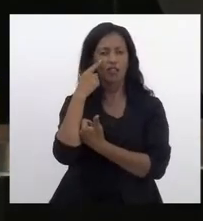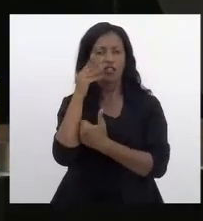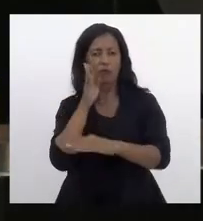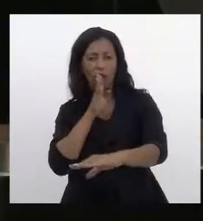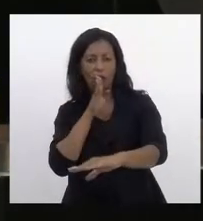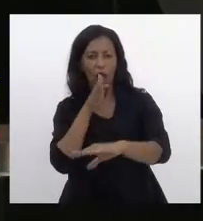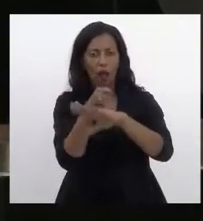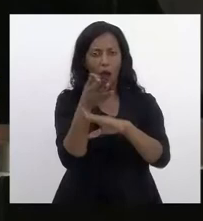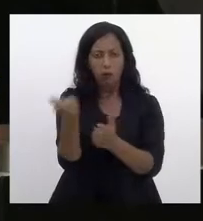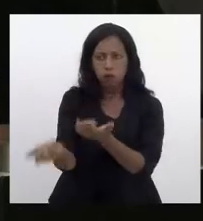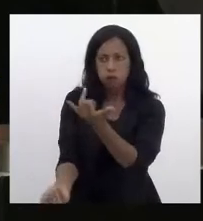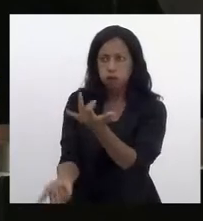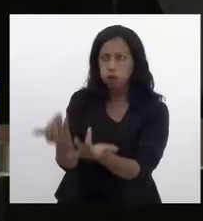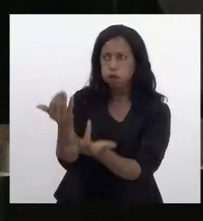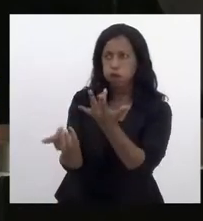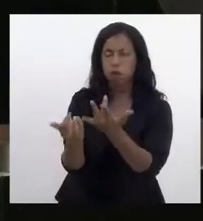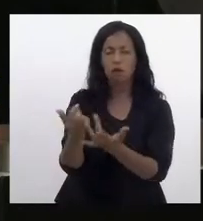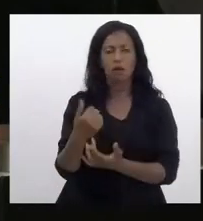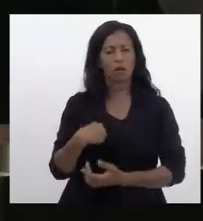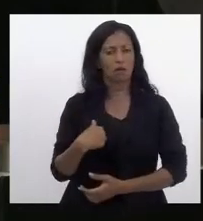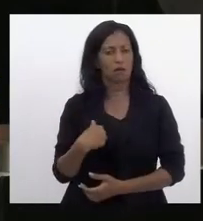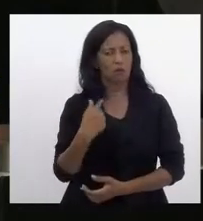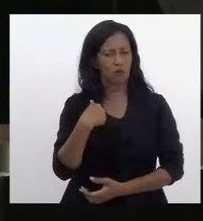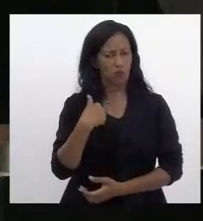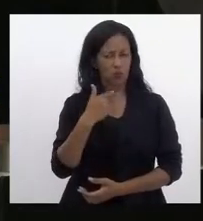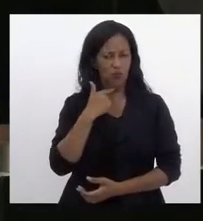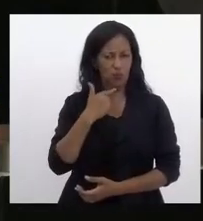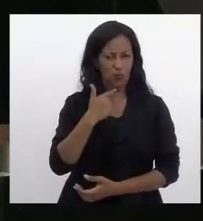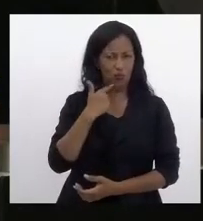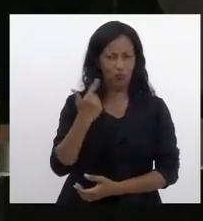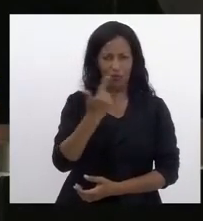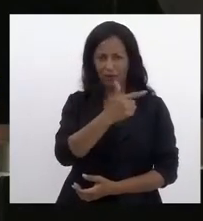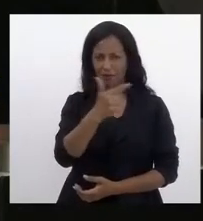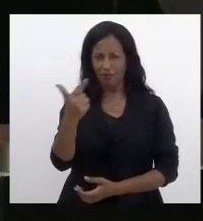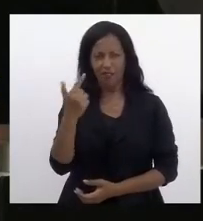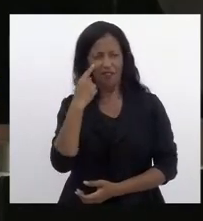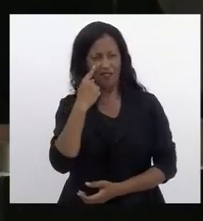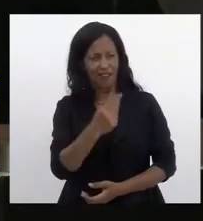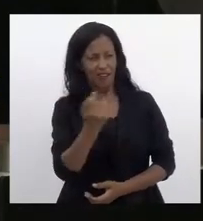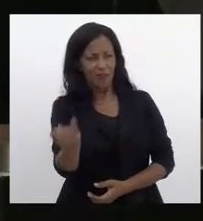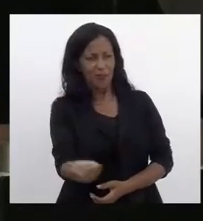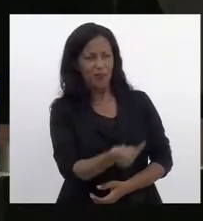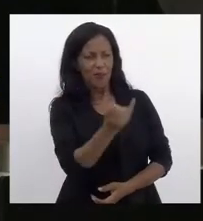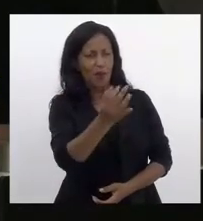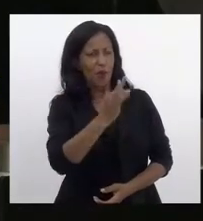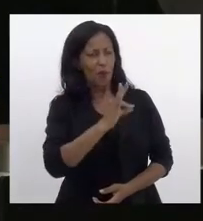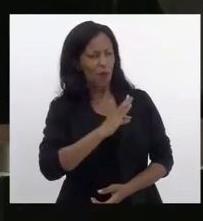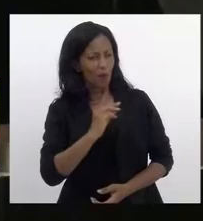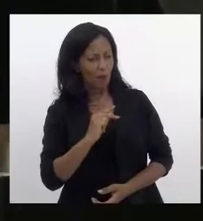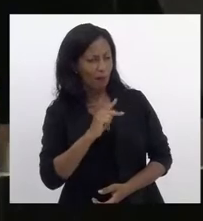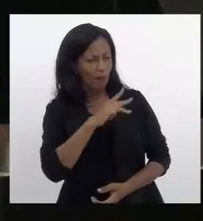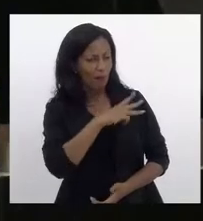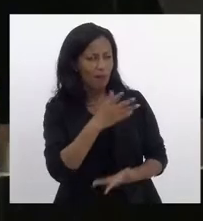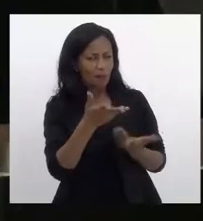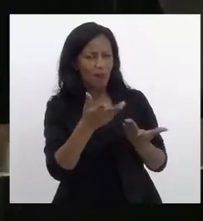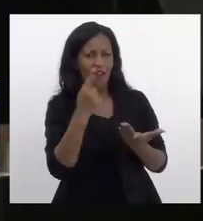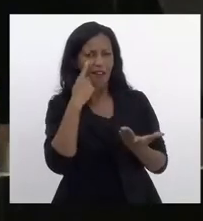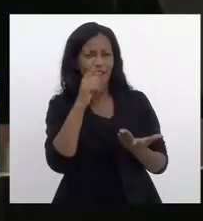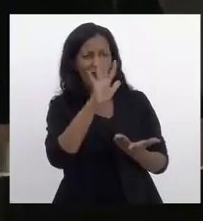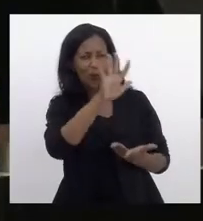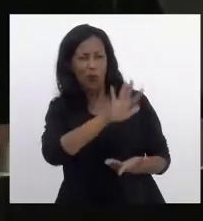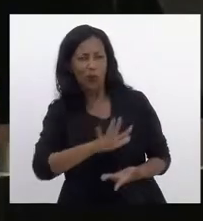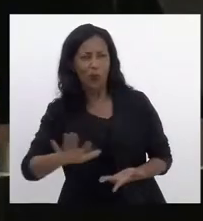fogo. E a gente não tem dúvida da importância dos policiais militares. É só olhar o anuário